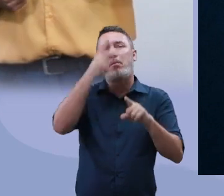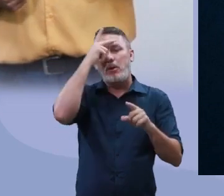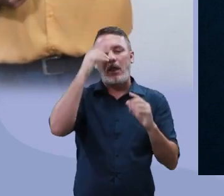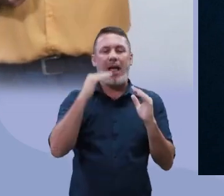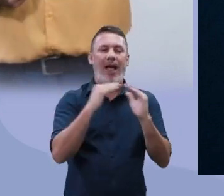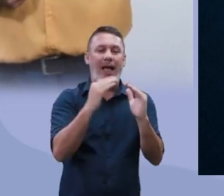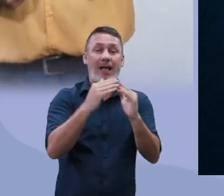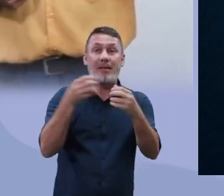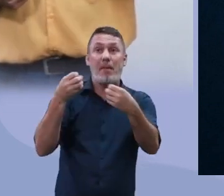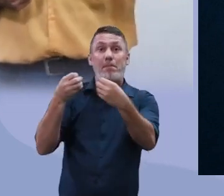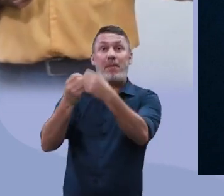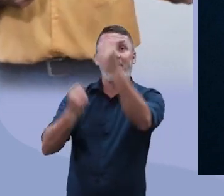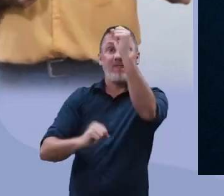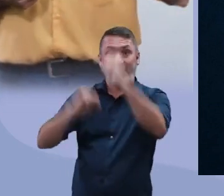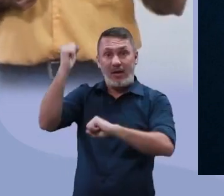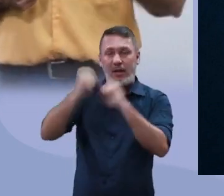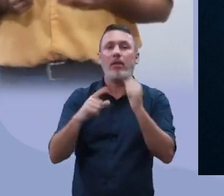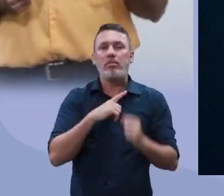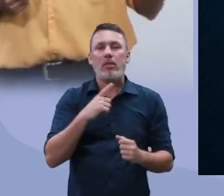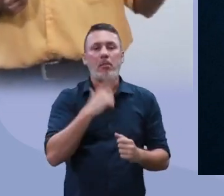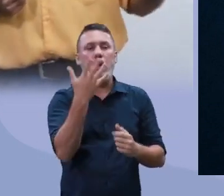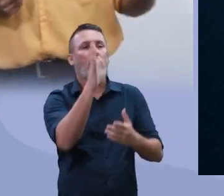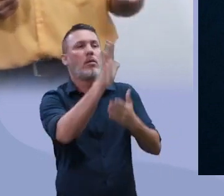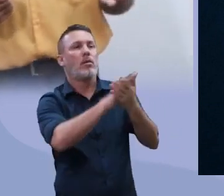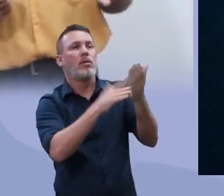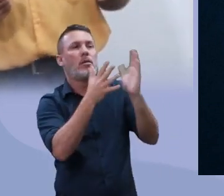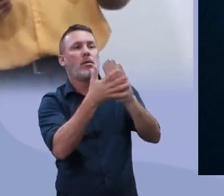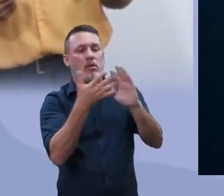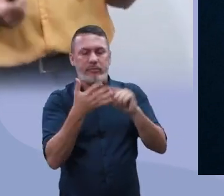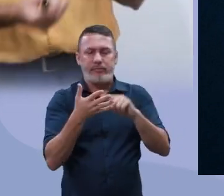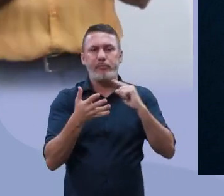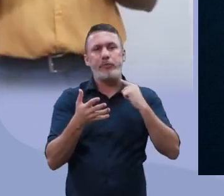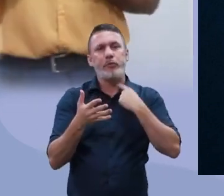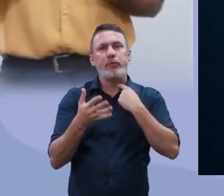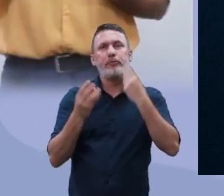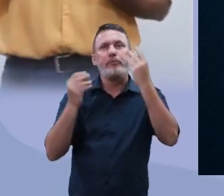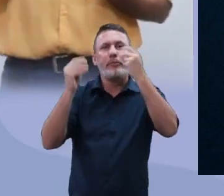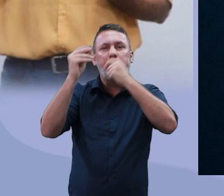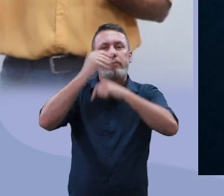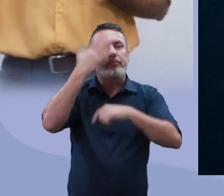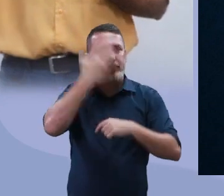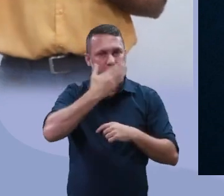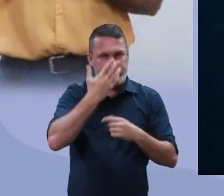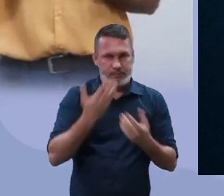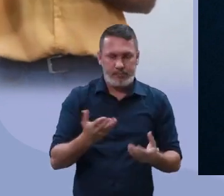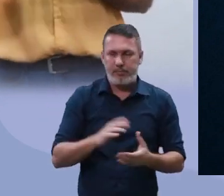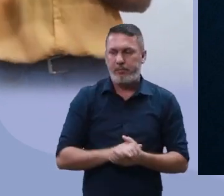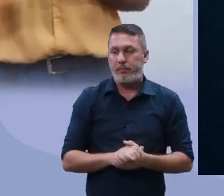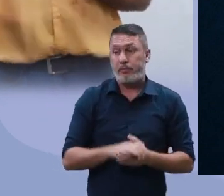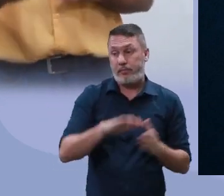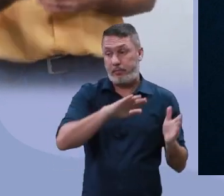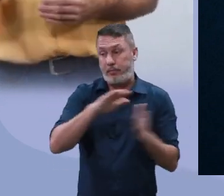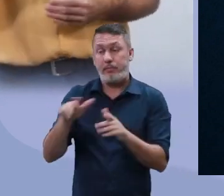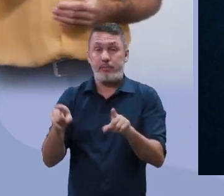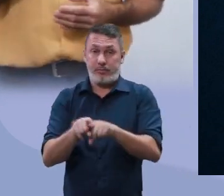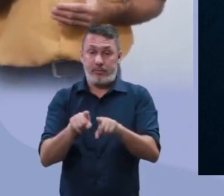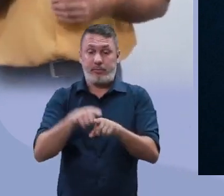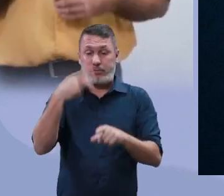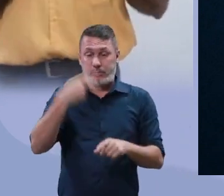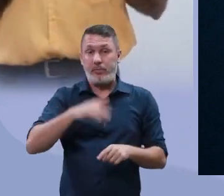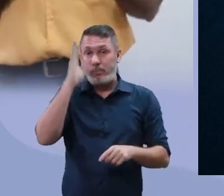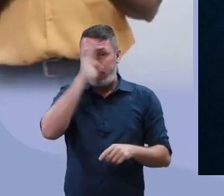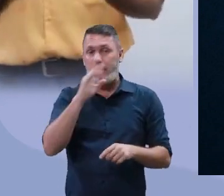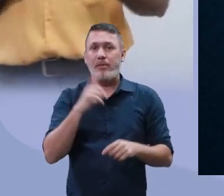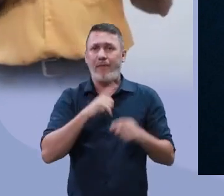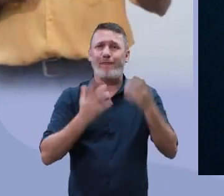esses particulados eles acabam por se depositar ao longo do dia. Nós temos também a questão das queimadas. O nosso